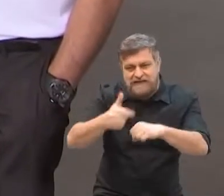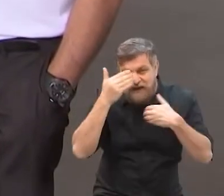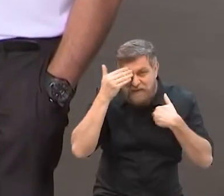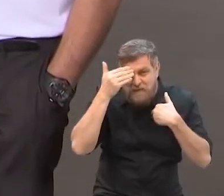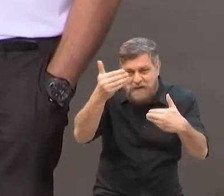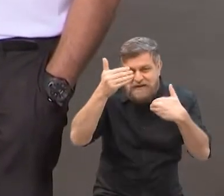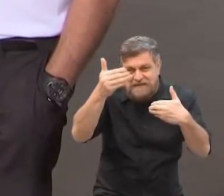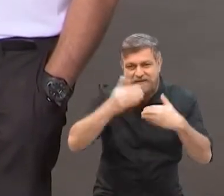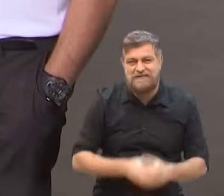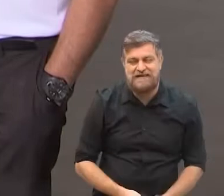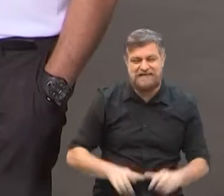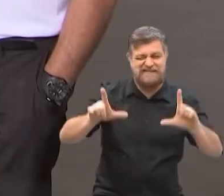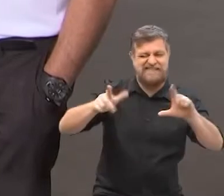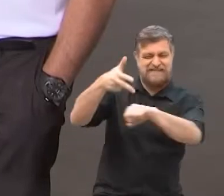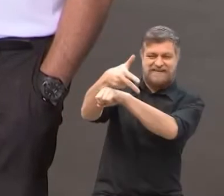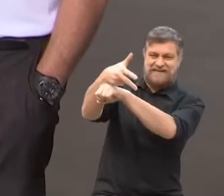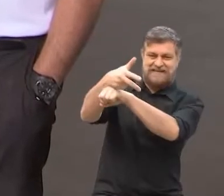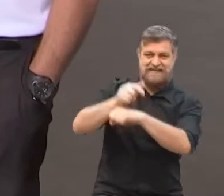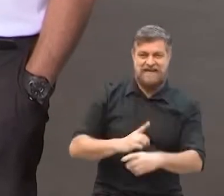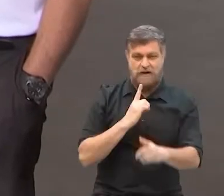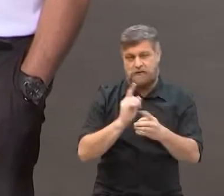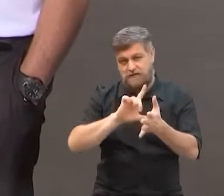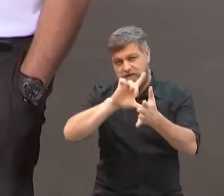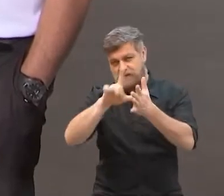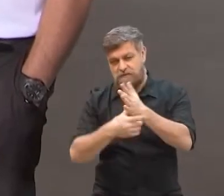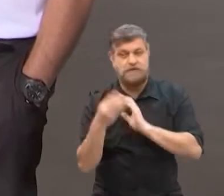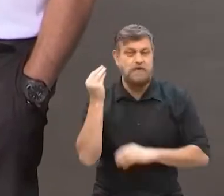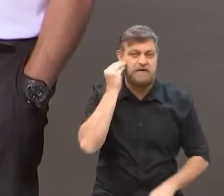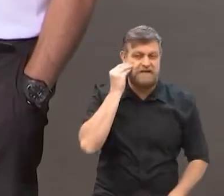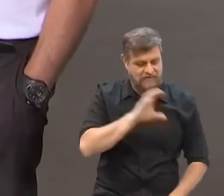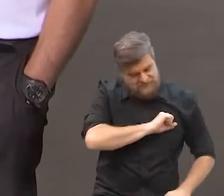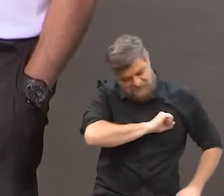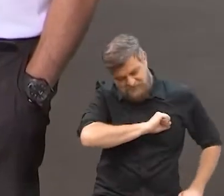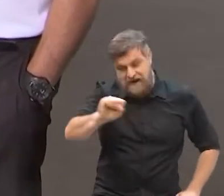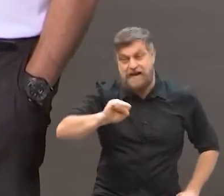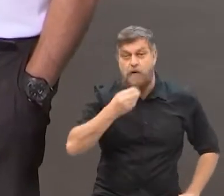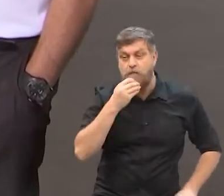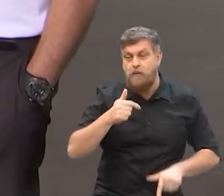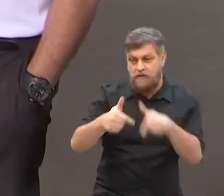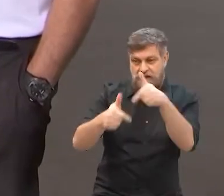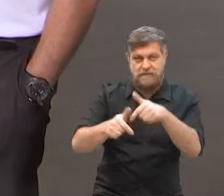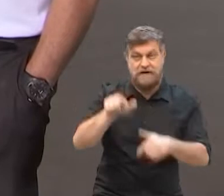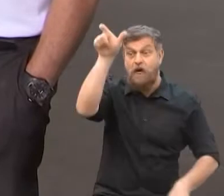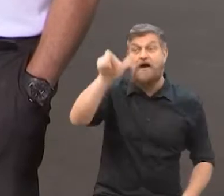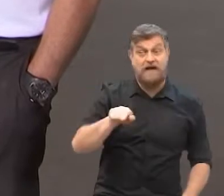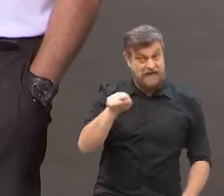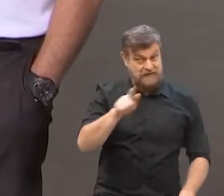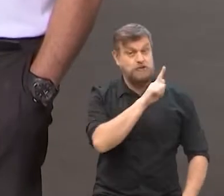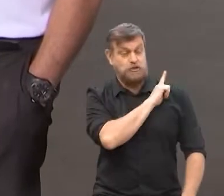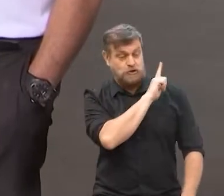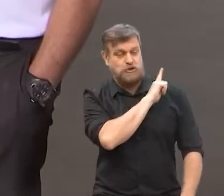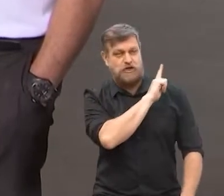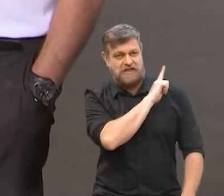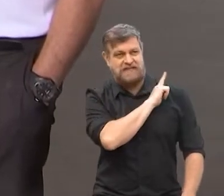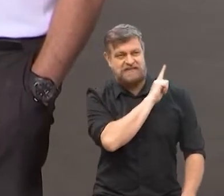obrigado por atender a nossa reportagem e até a próxima oportunidade. Valeu, Reginaldo. Obrigado. Bom trabalho. Hoje o Reginaldo é gerente, né? Hoje